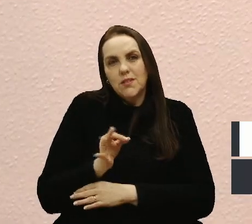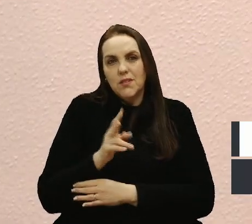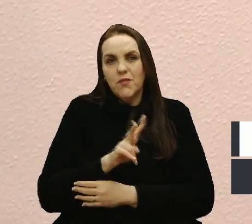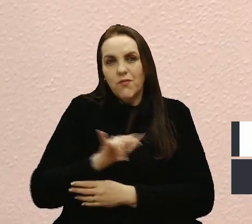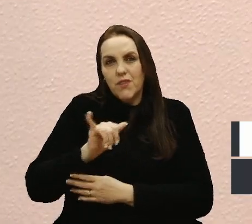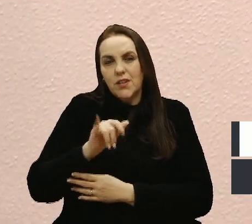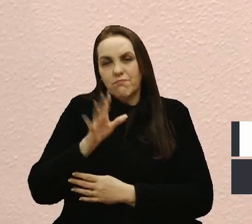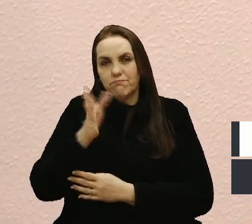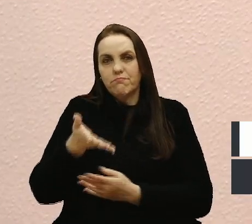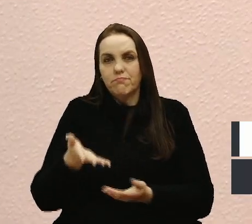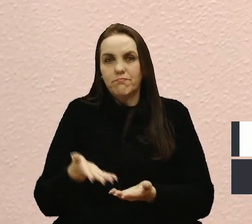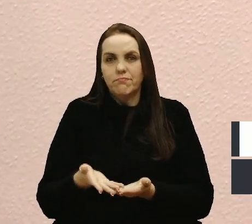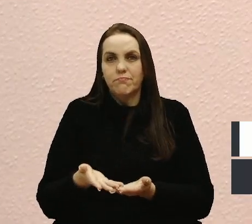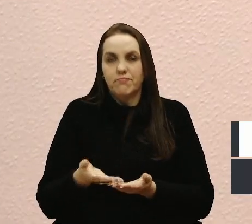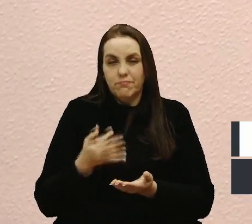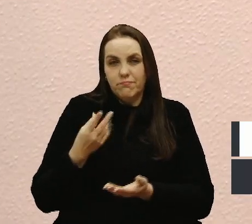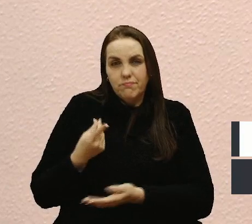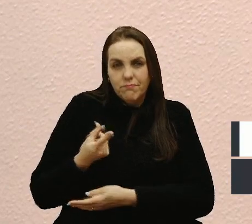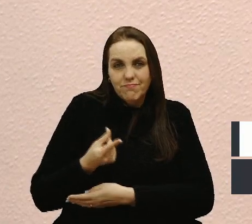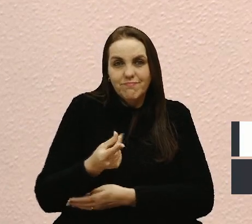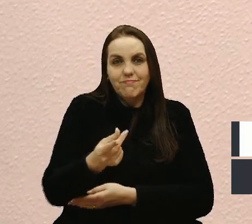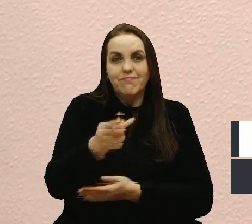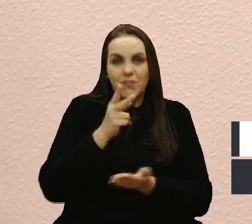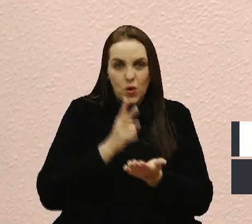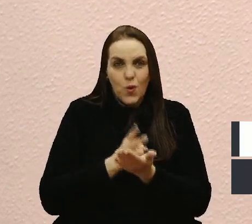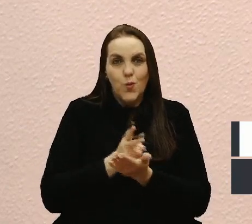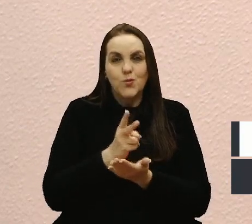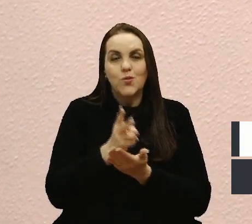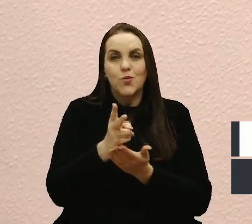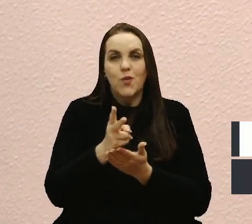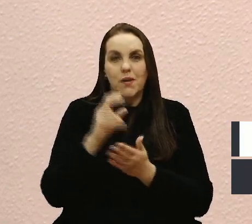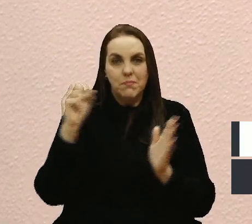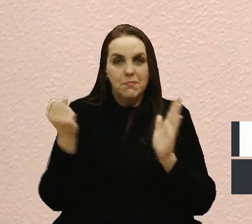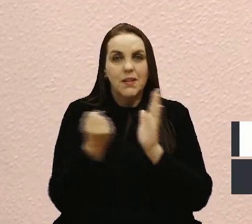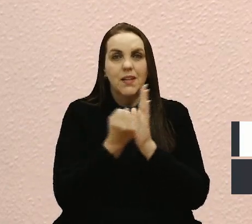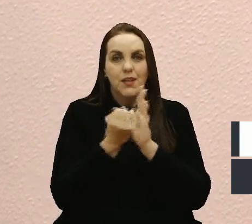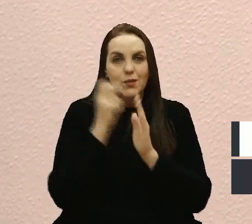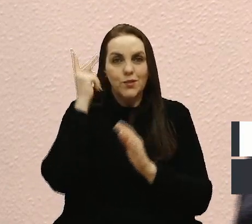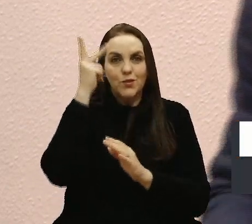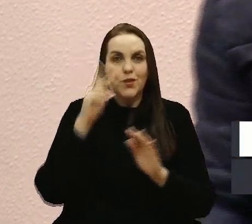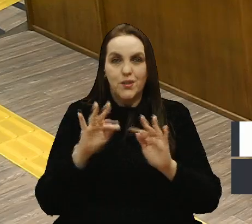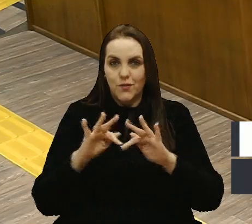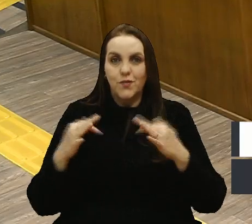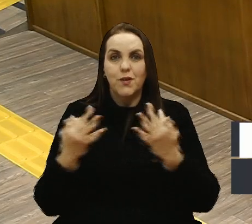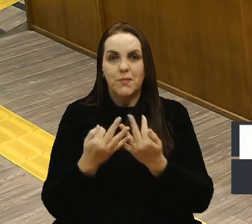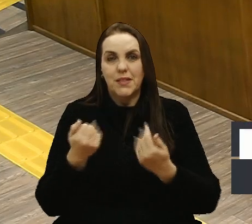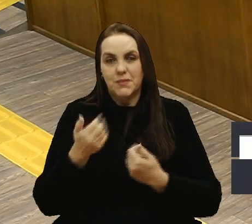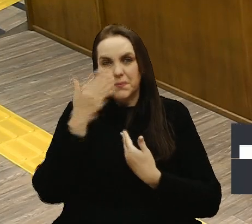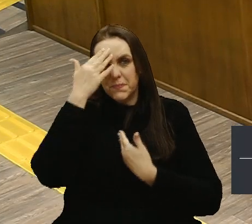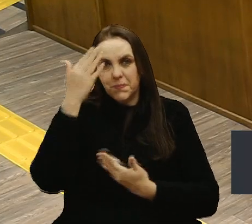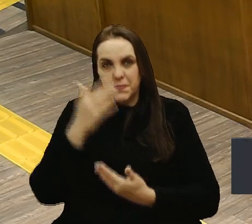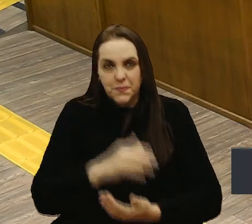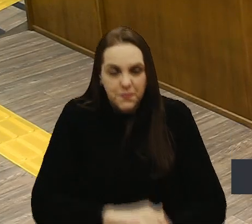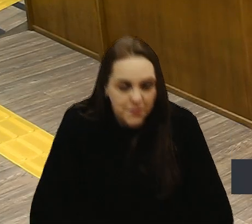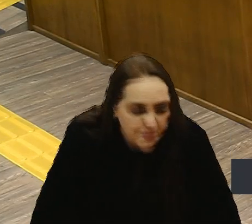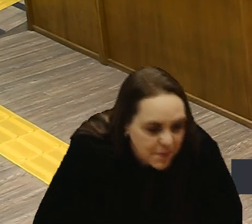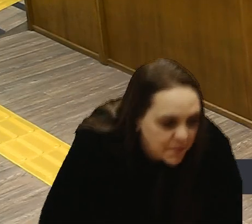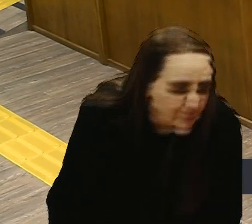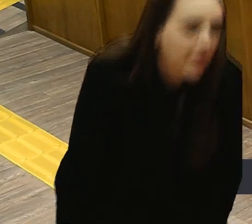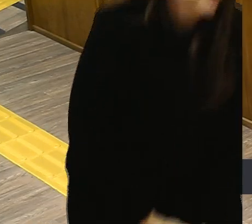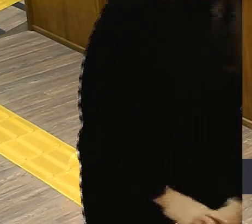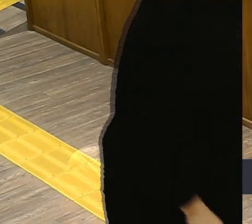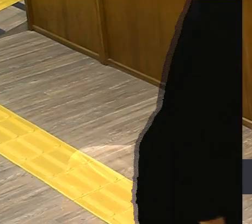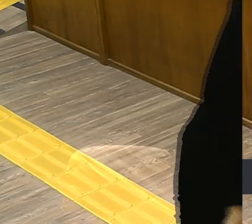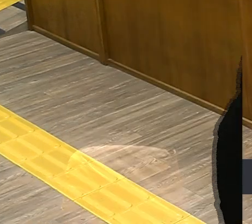vai, por muitos anos ainda, fazer história de muitas famílias. Era isso. Obrigado, vereador Wagner